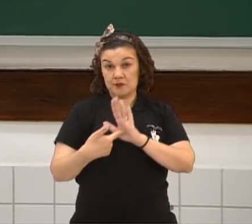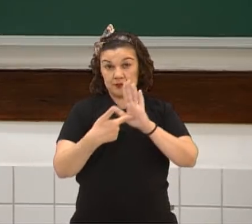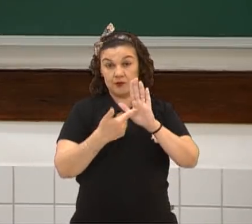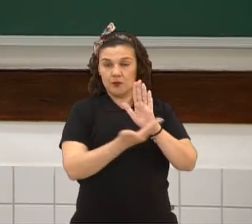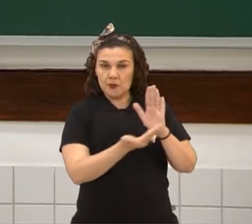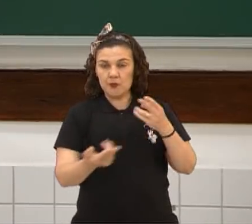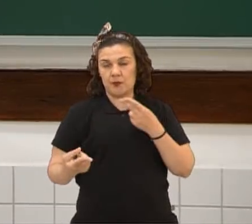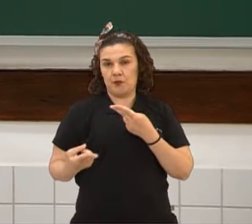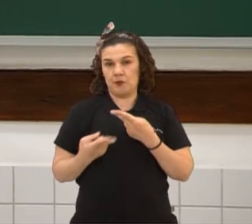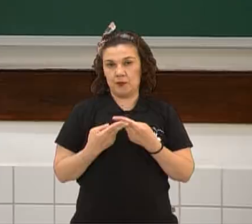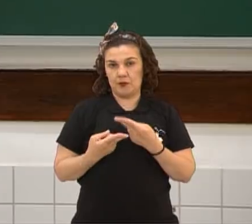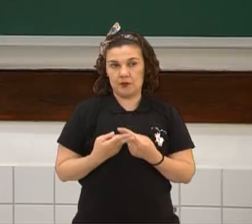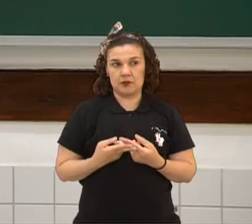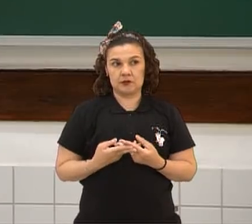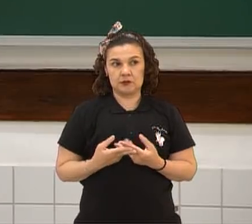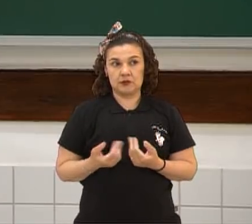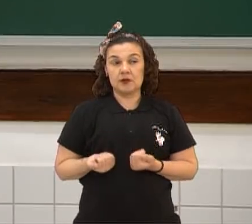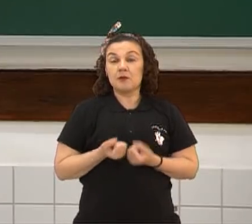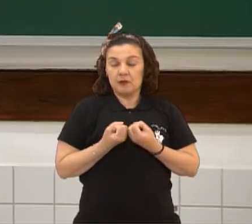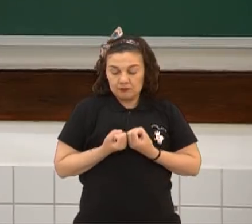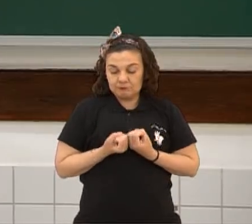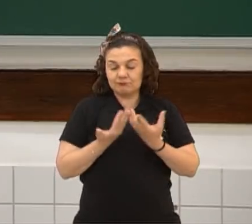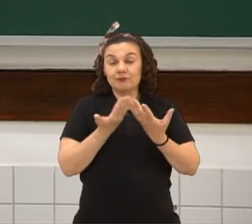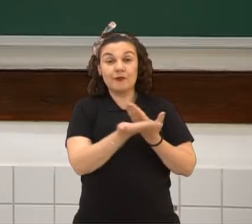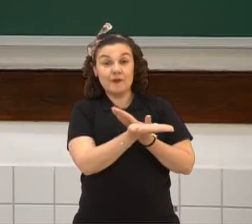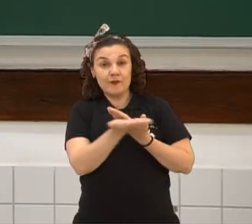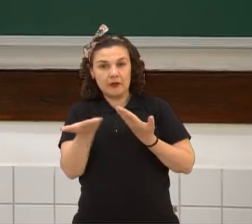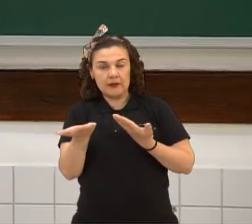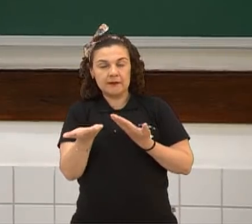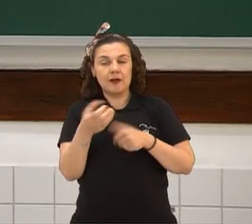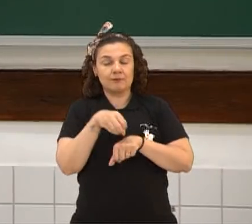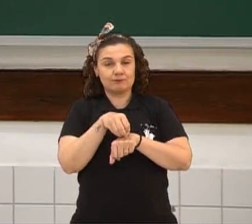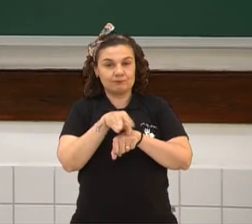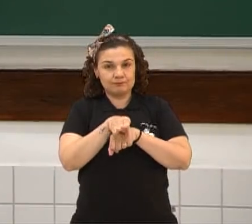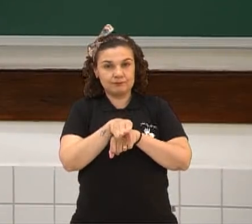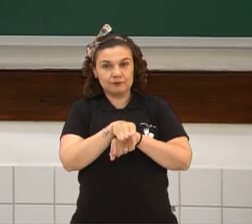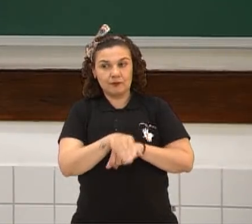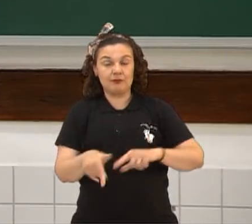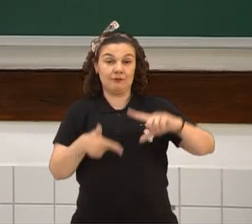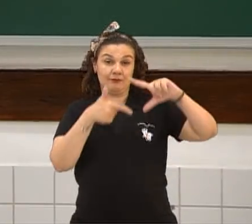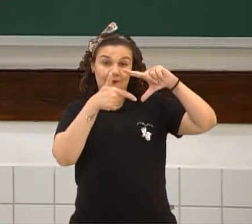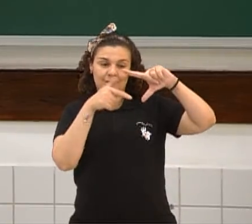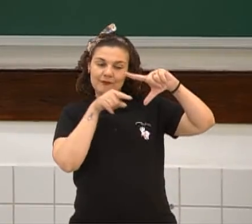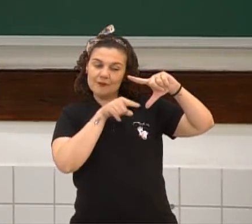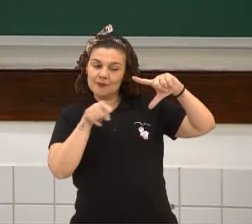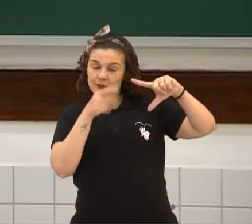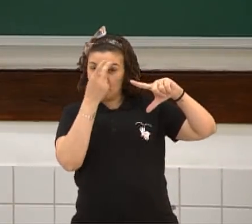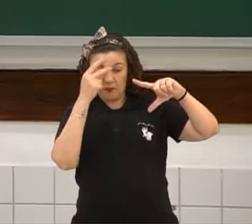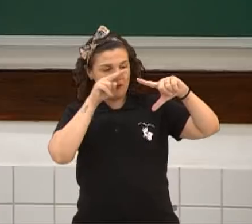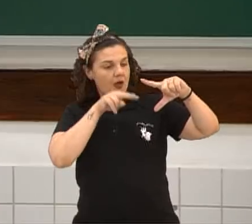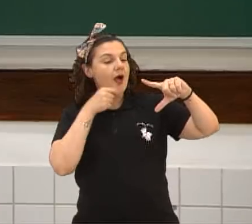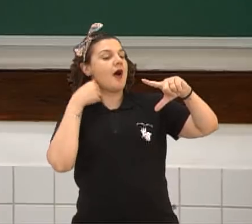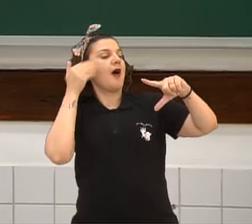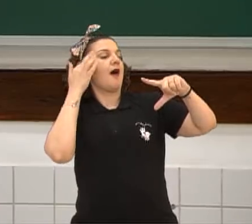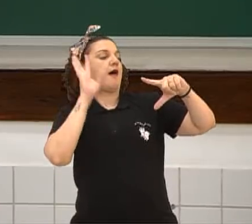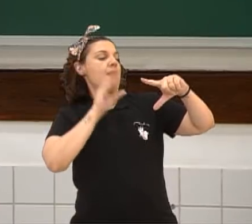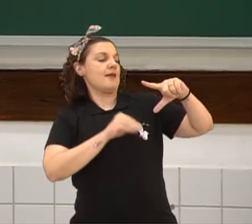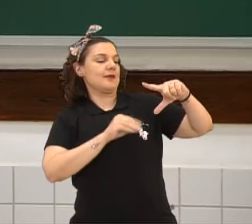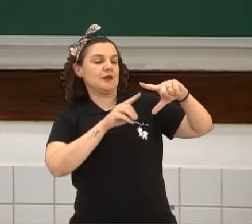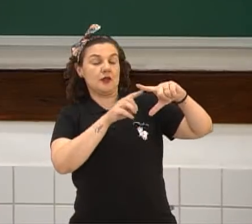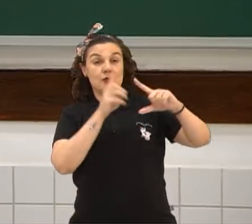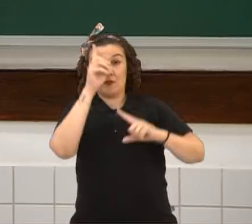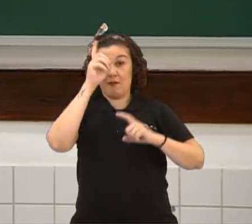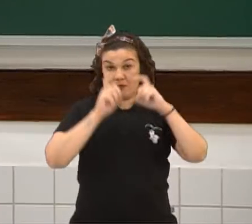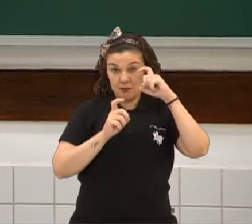quadrinhos utilizam para levar, para transmitir a mensagem que aquele quadrinho está levando ao seu leitor, né. Então assim, fica fácil,